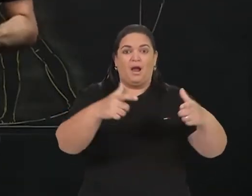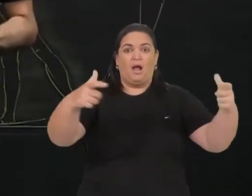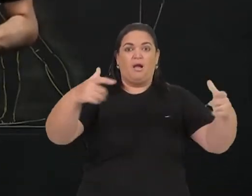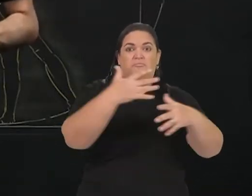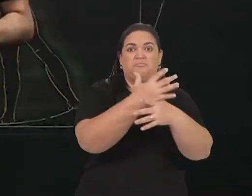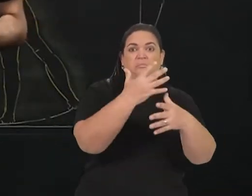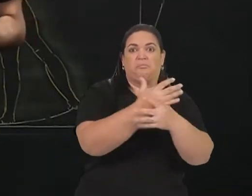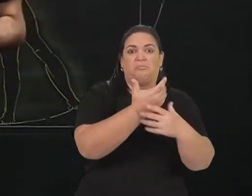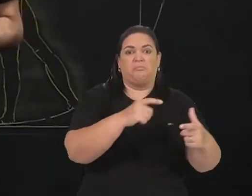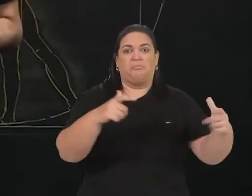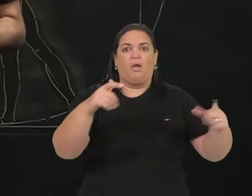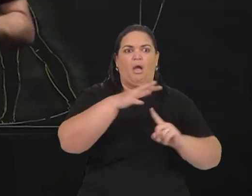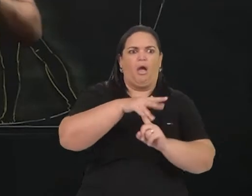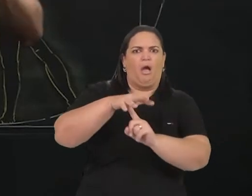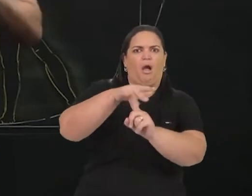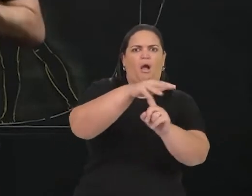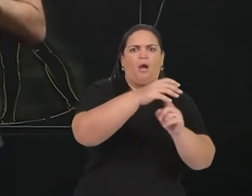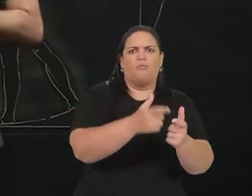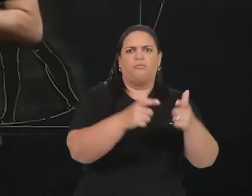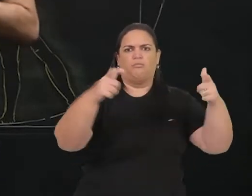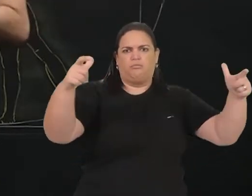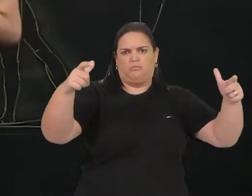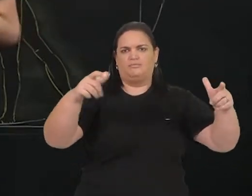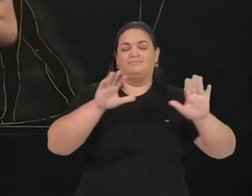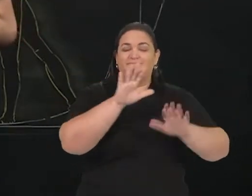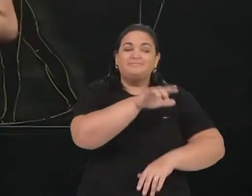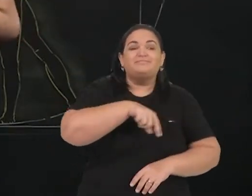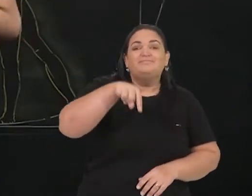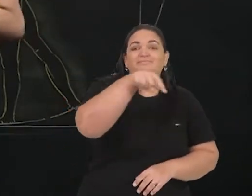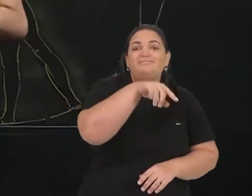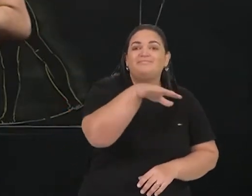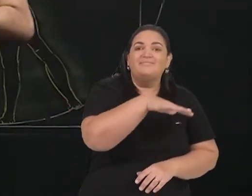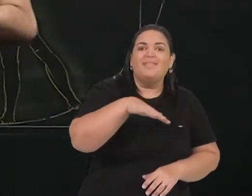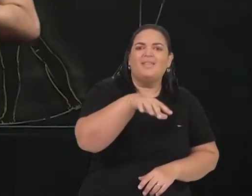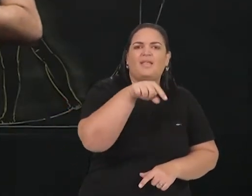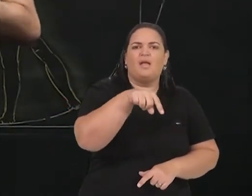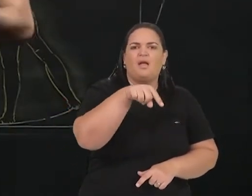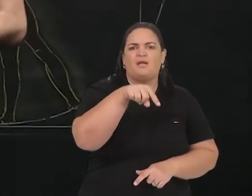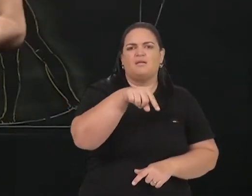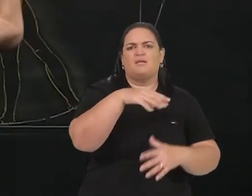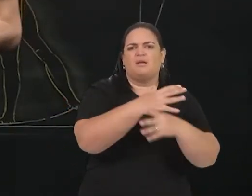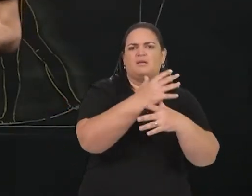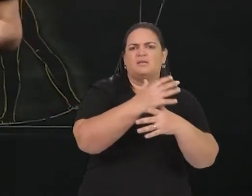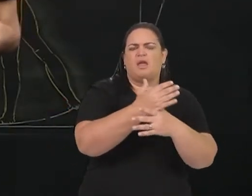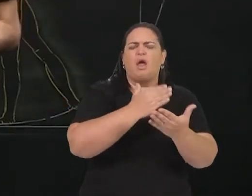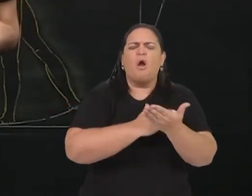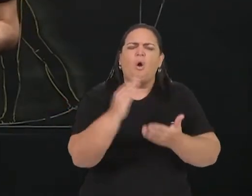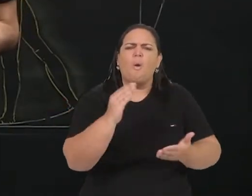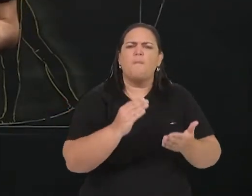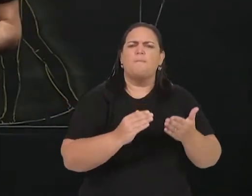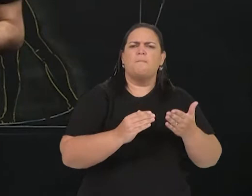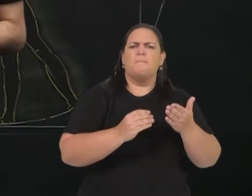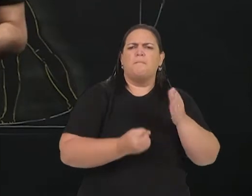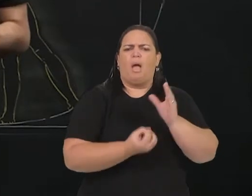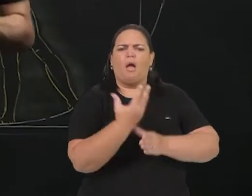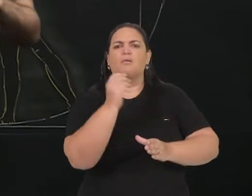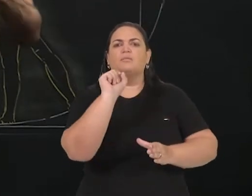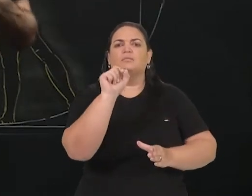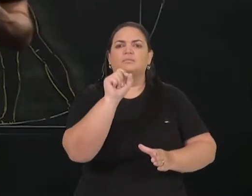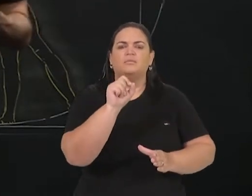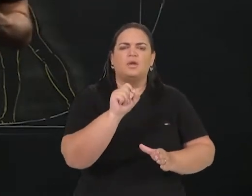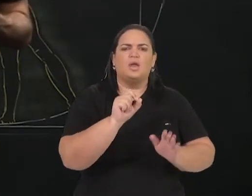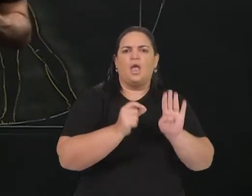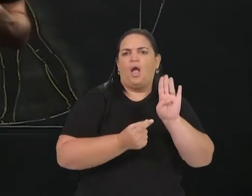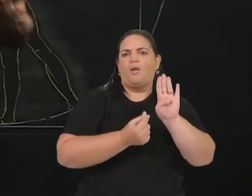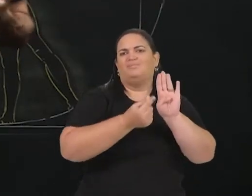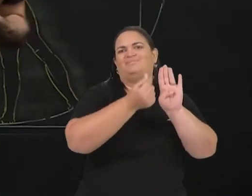das cidades e das feiras. Nesse ambiente urbano, começa a surgir uma nova classe social muito forte, que é a burguesia,